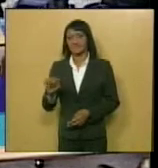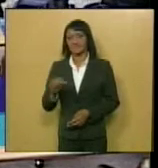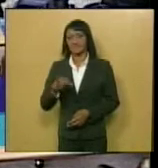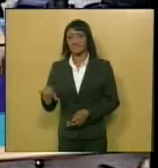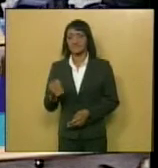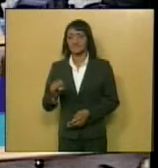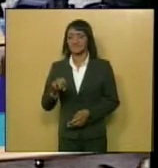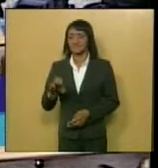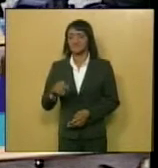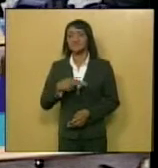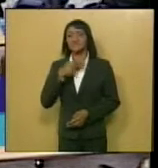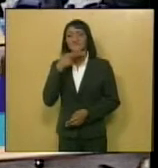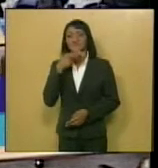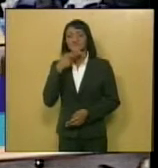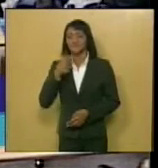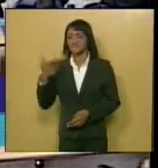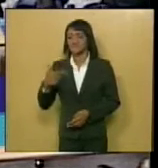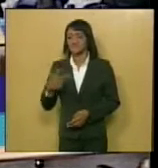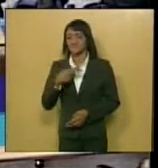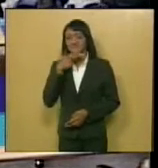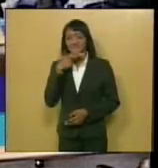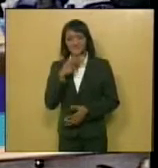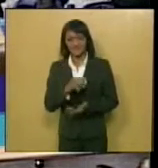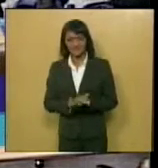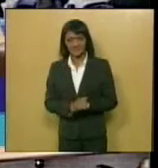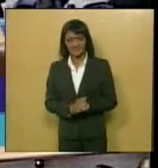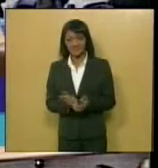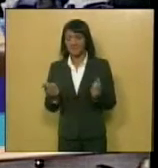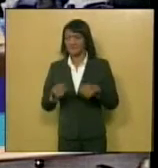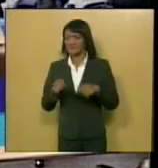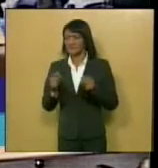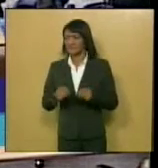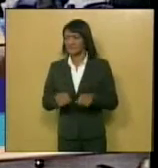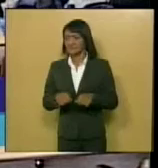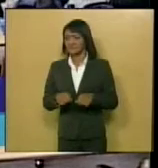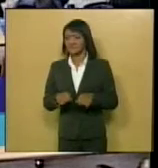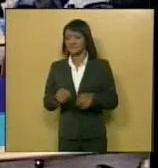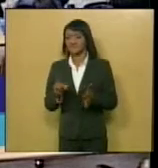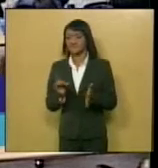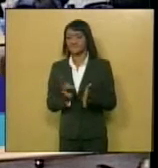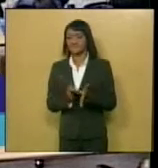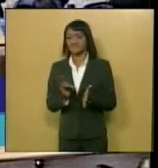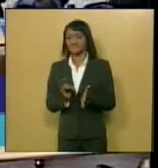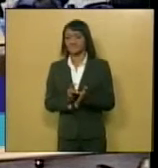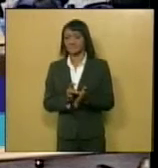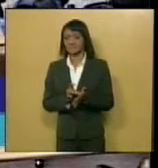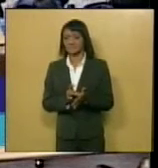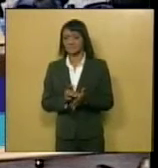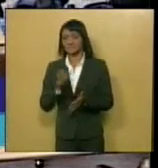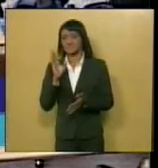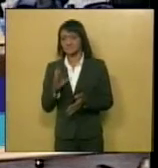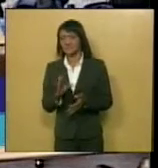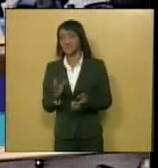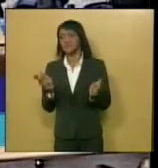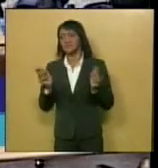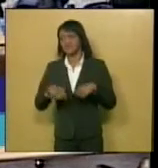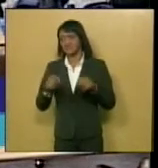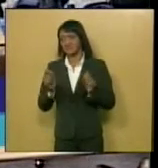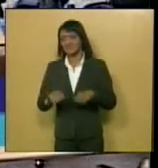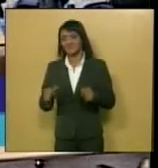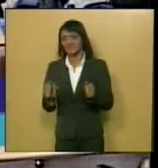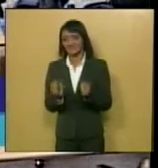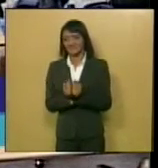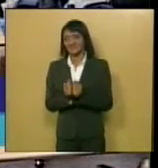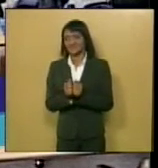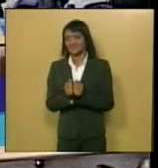e bisnetos. As condições financeiras dos seus pais e as políticas públicas